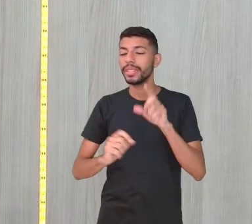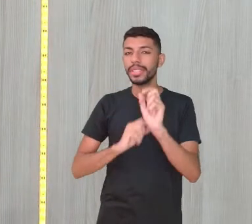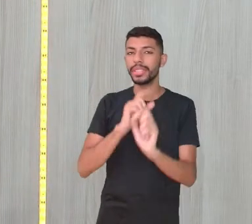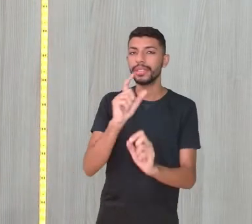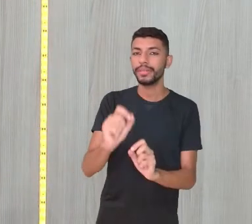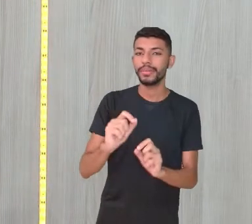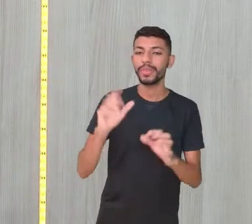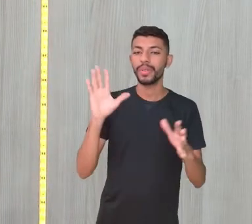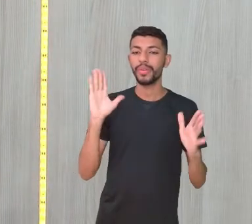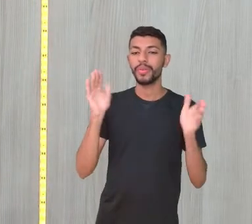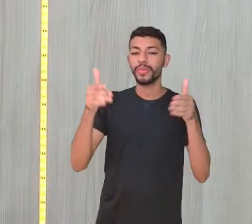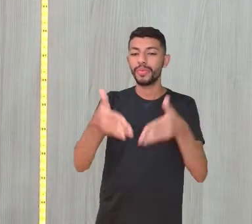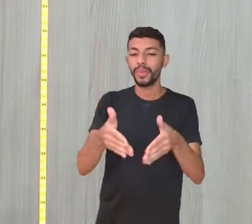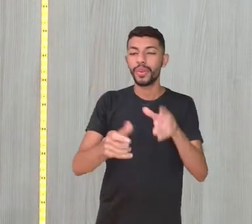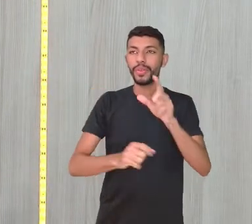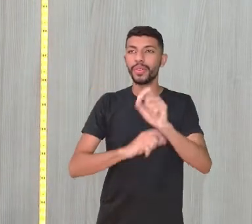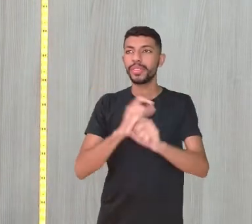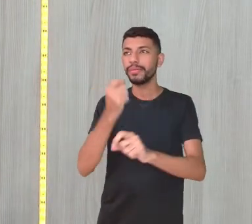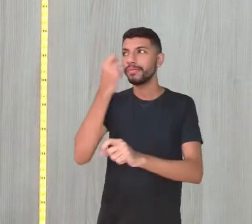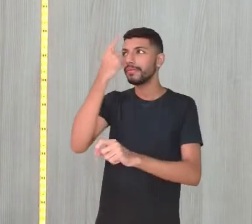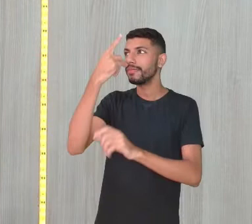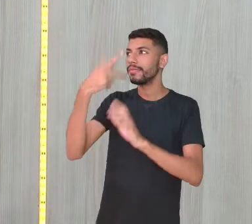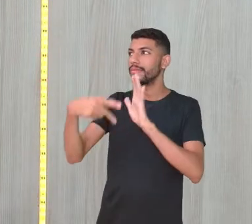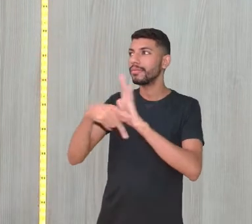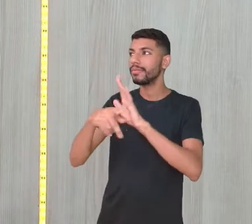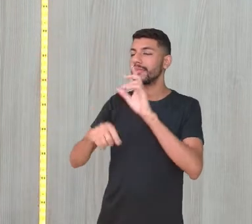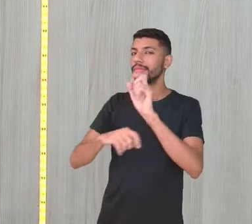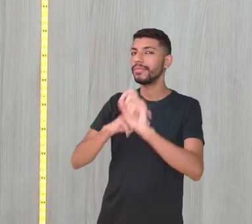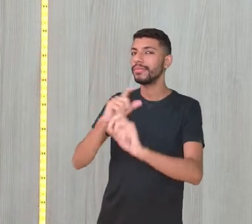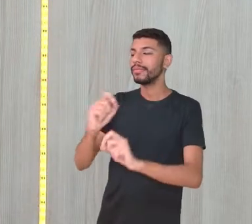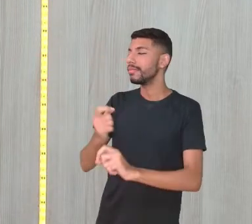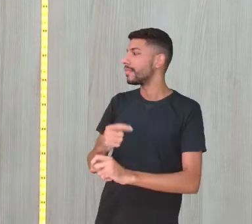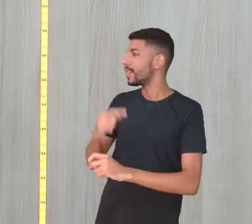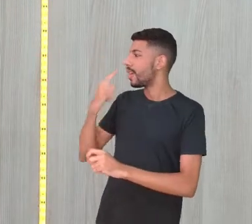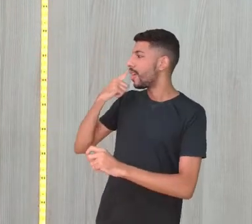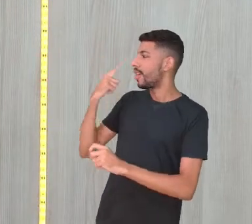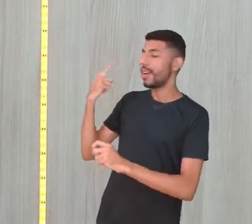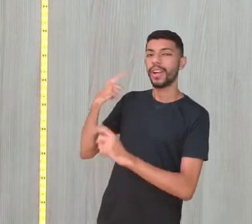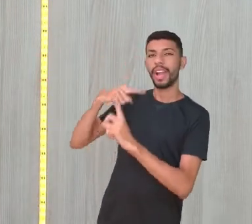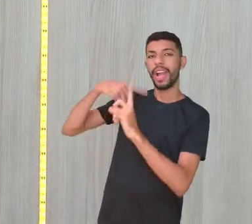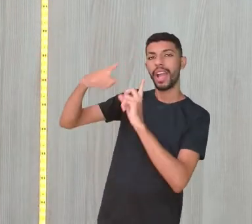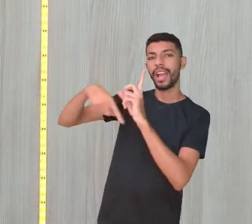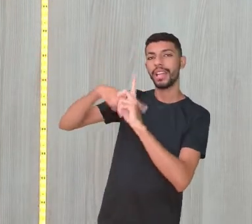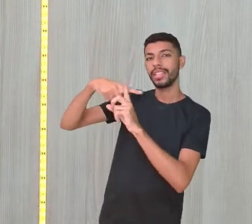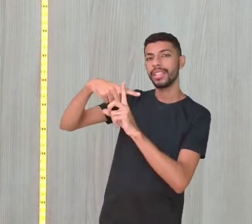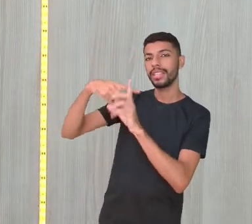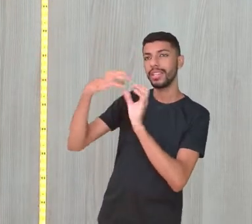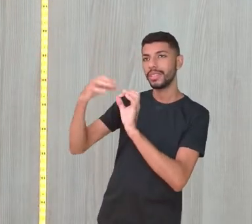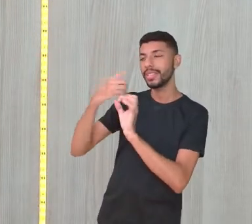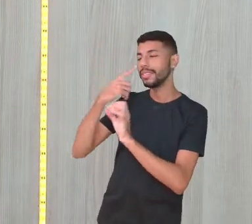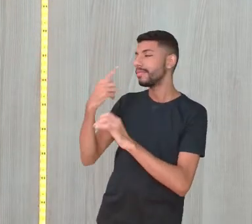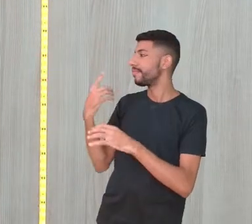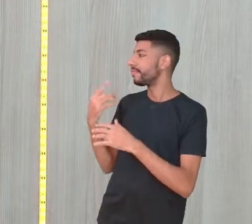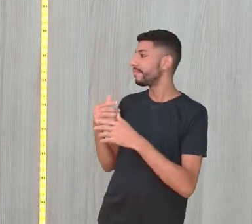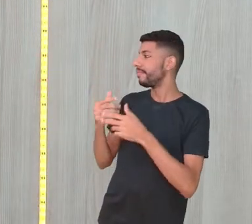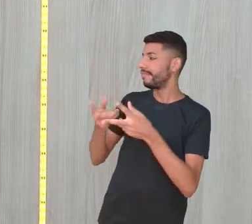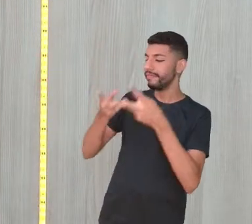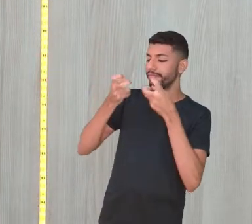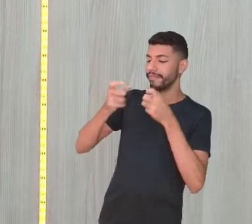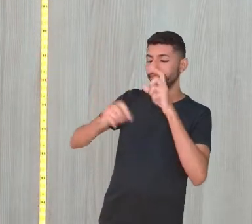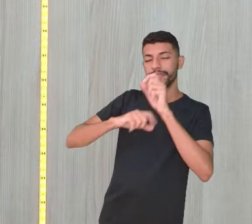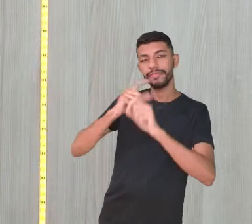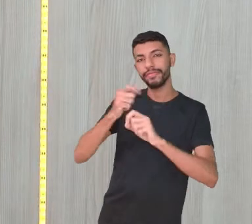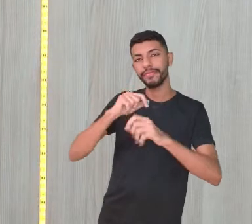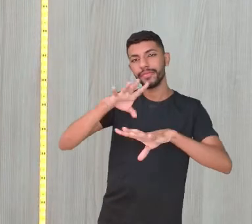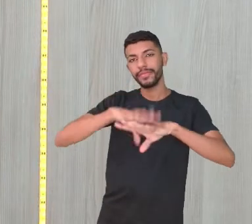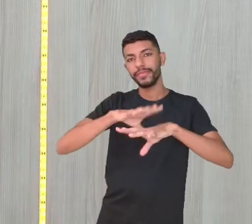aí voltado para a ideia, certo? De adição. Então, você pode notar que a matemática